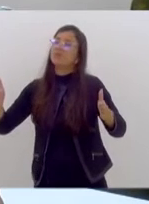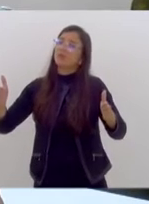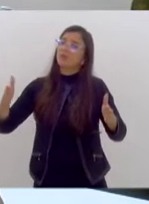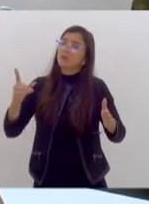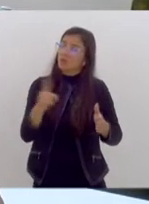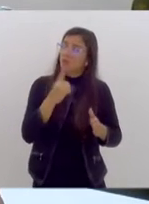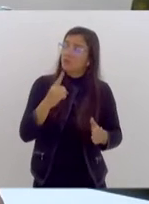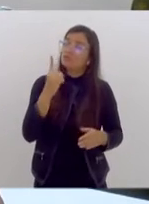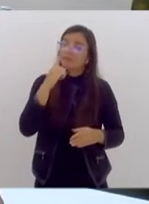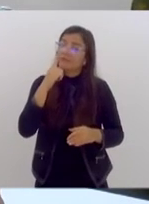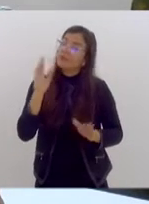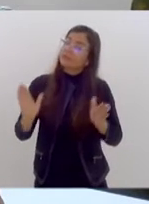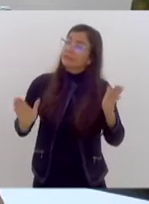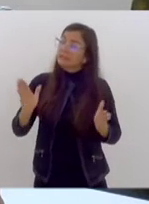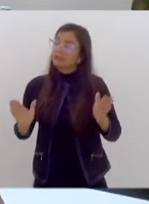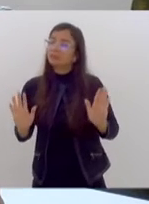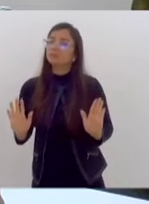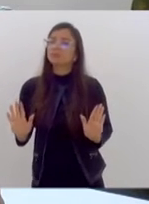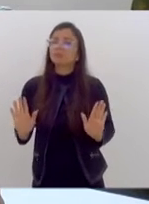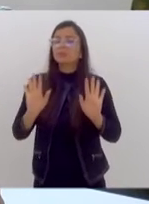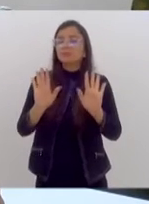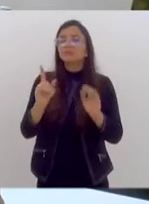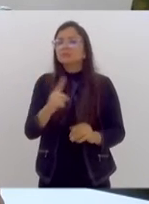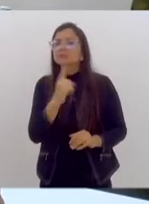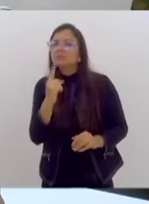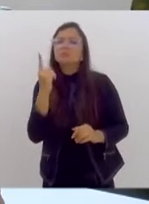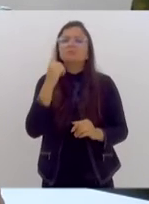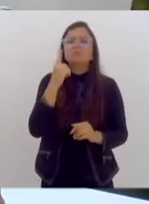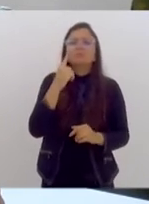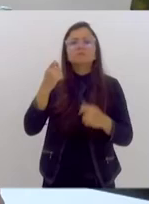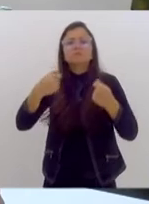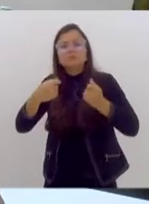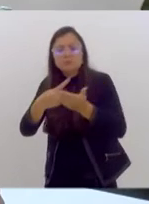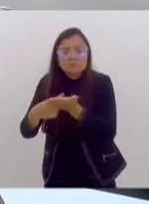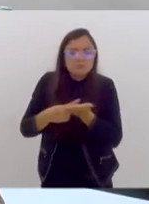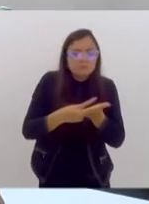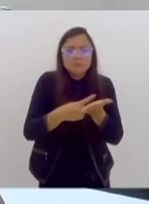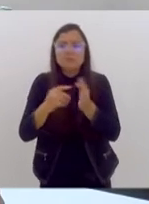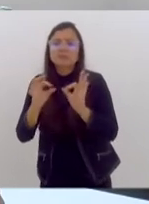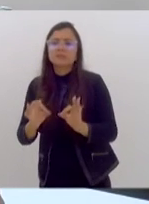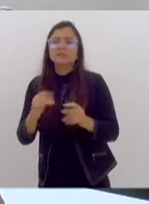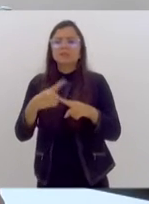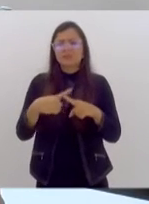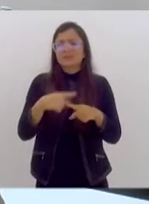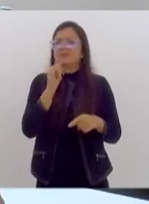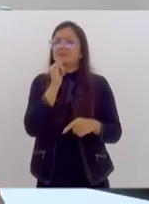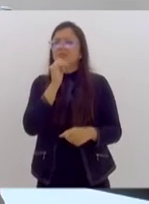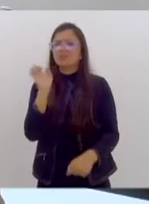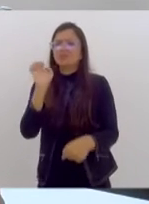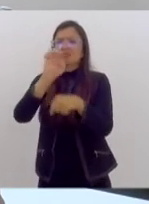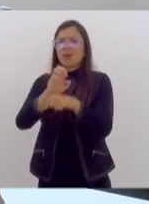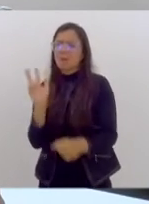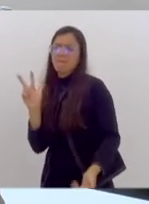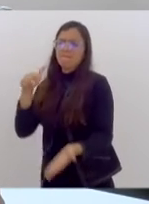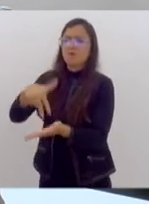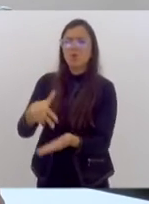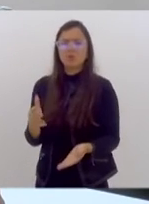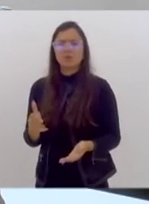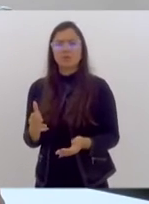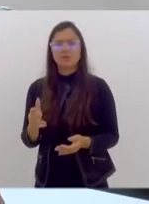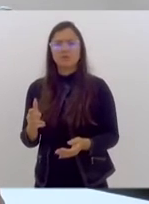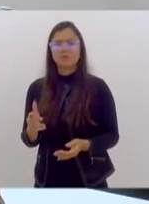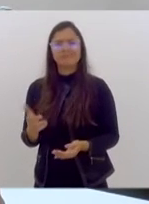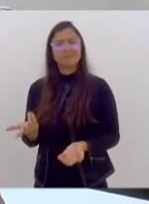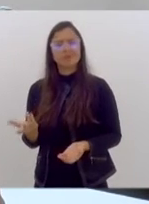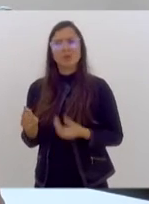nisso mas tem que ter uma mediação porque também é de uma hora para outra Como que o estado vai assumir né o relatório da CPI